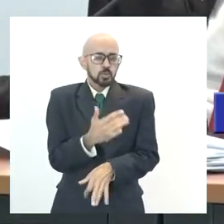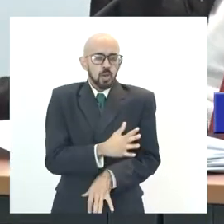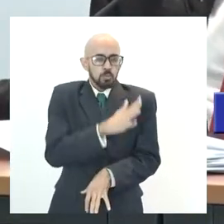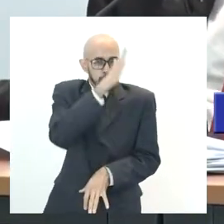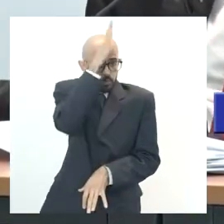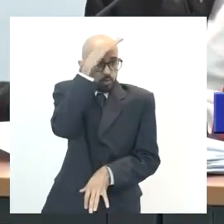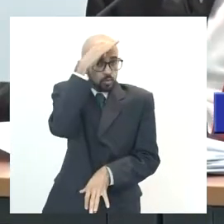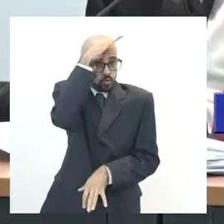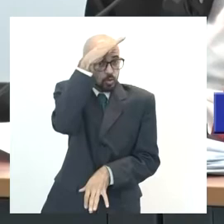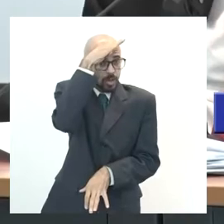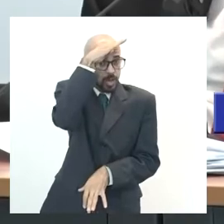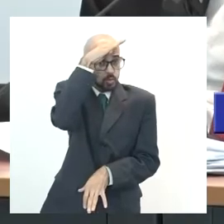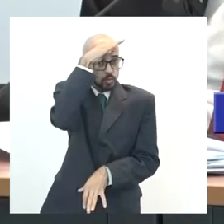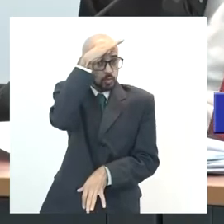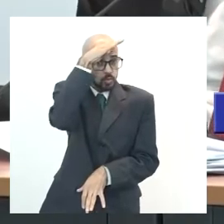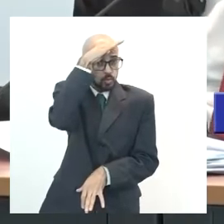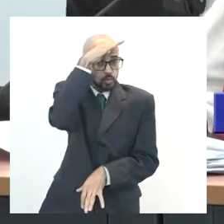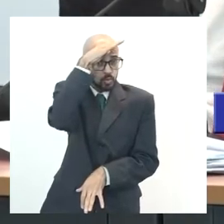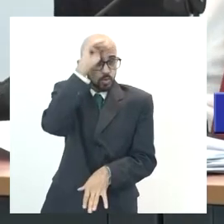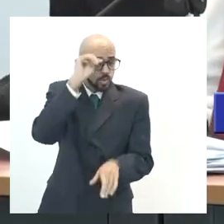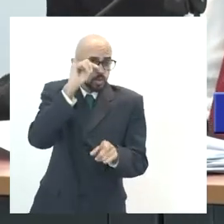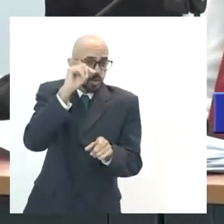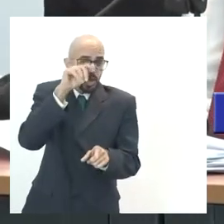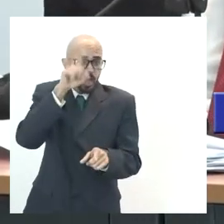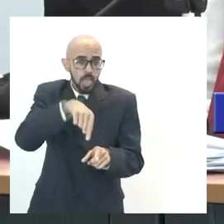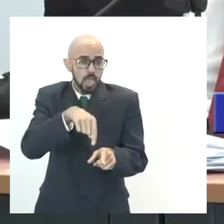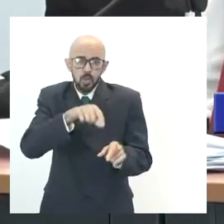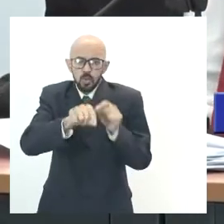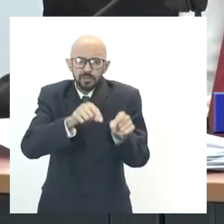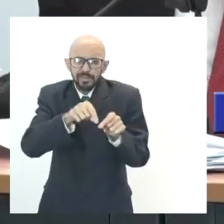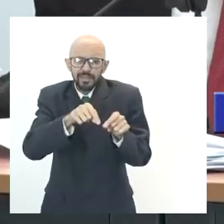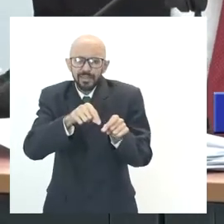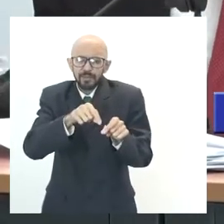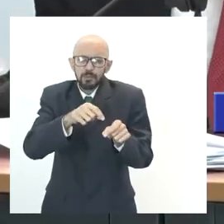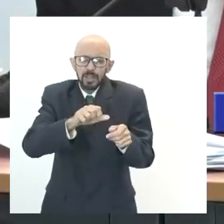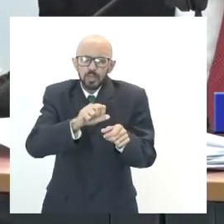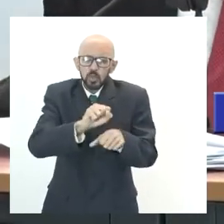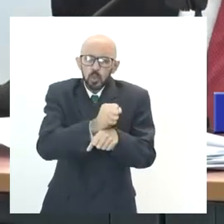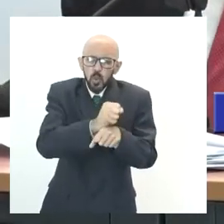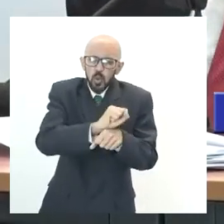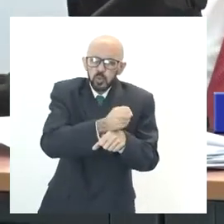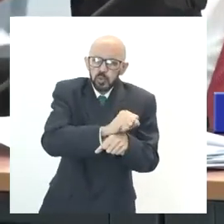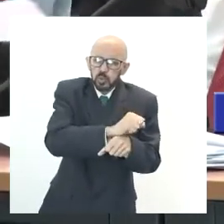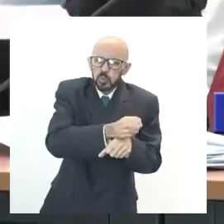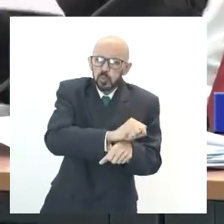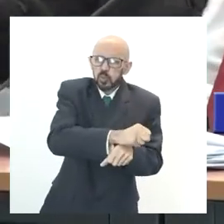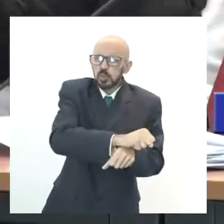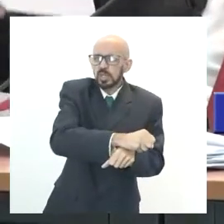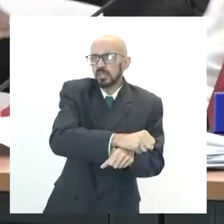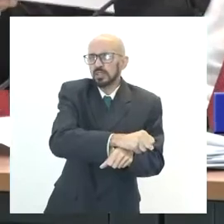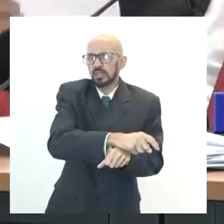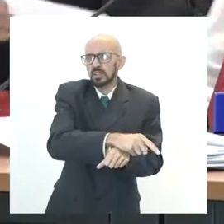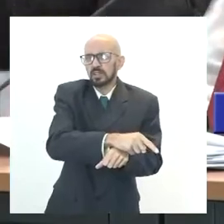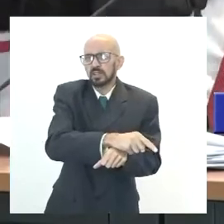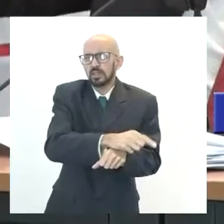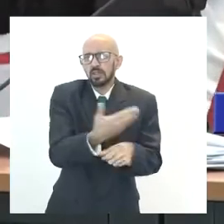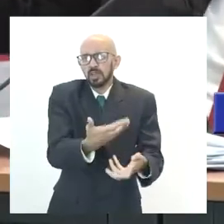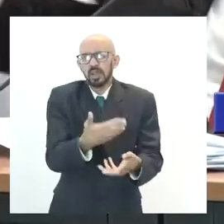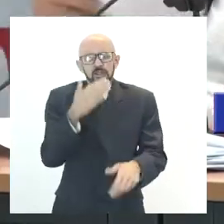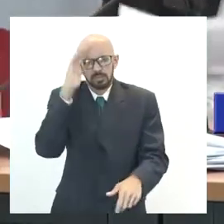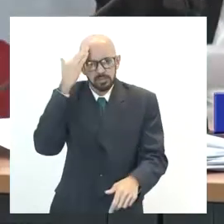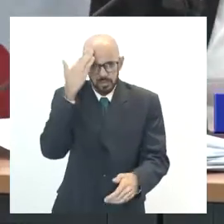não é aposentado eu registro é masoquismo ideológico que que é isso então a abóbora a